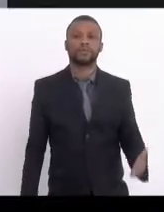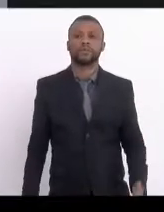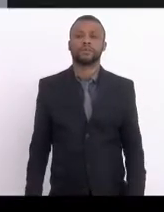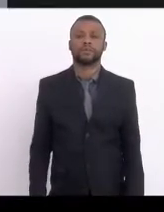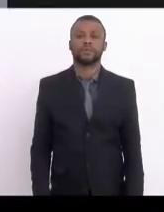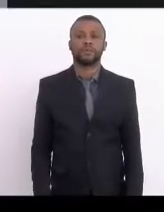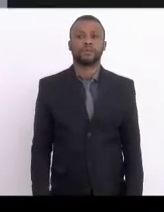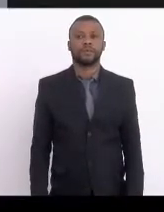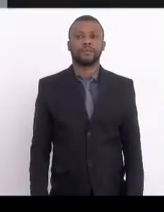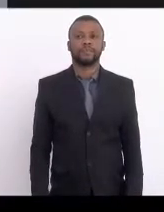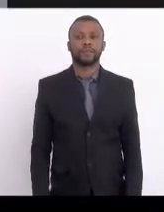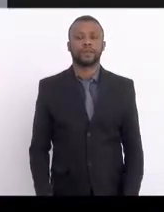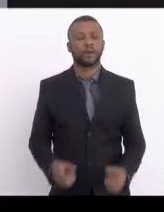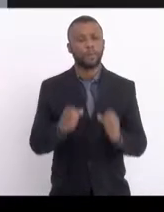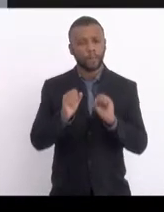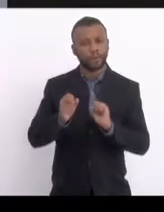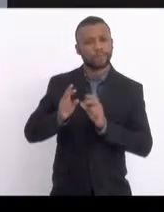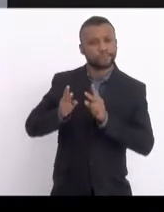Posso ir, deputada?